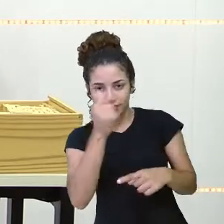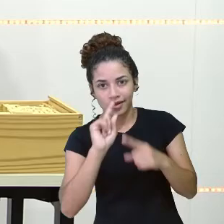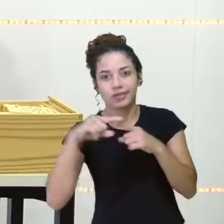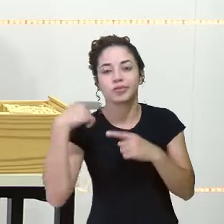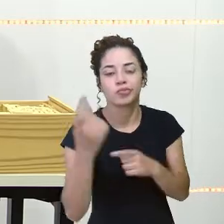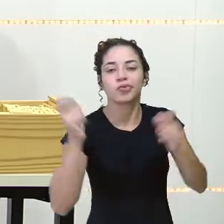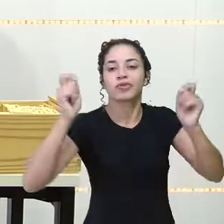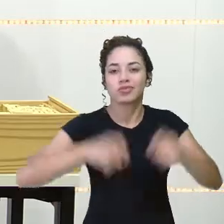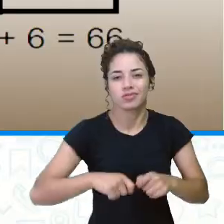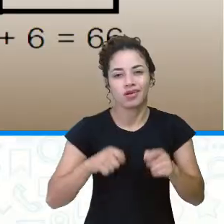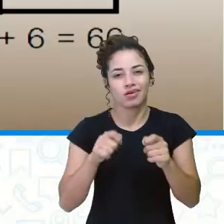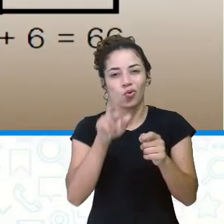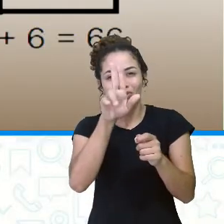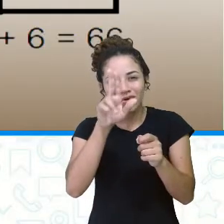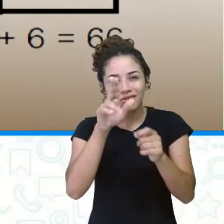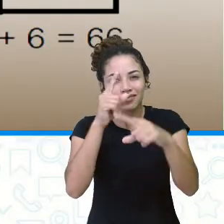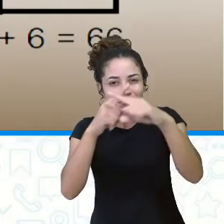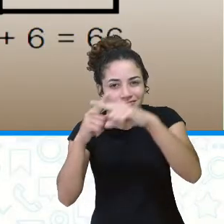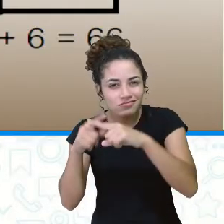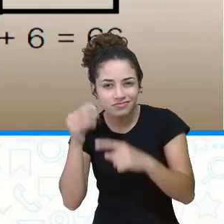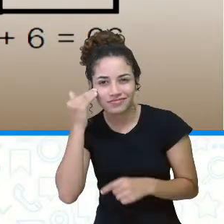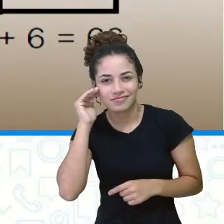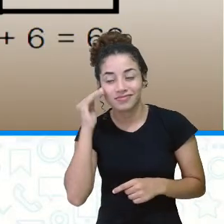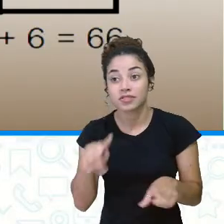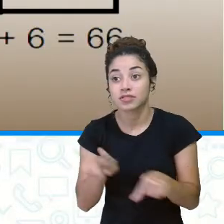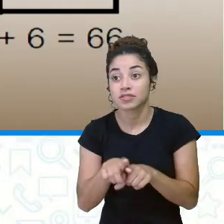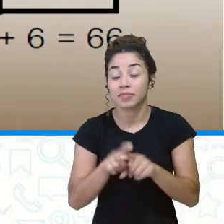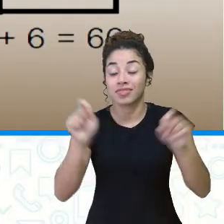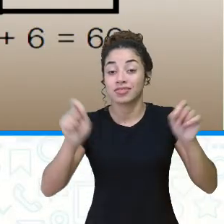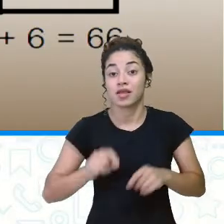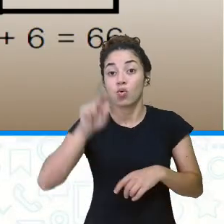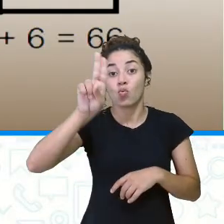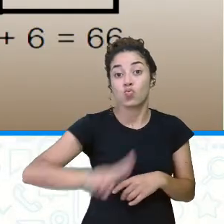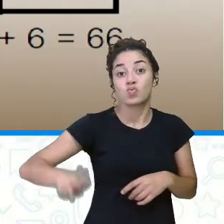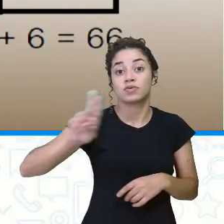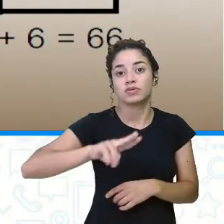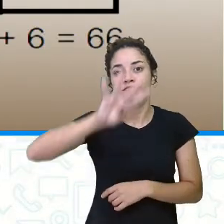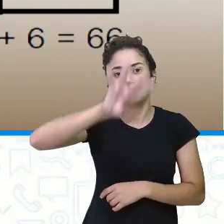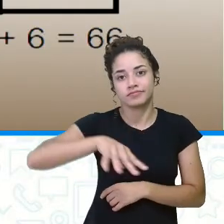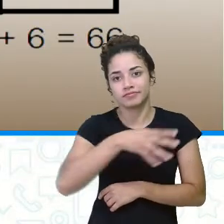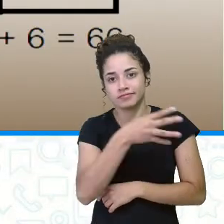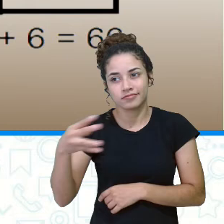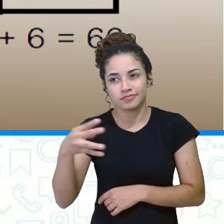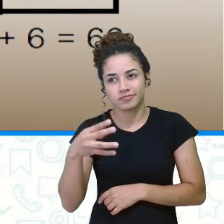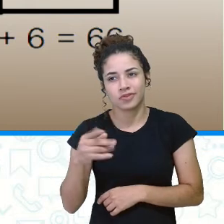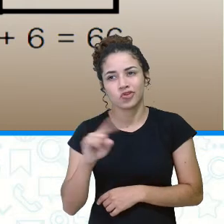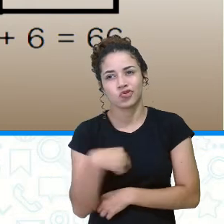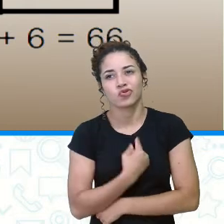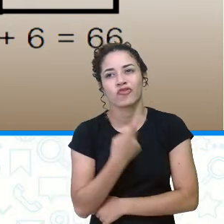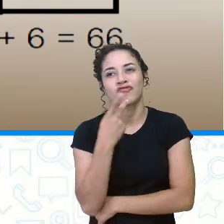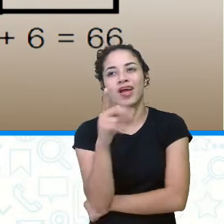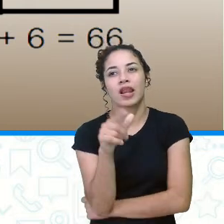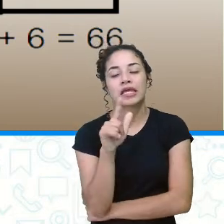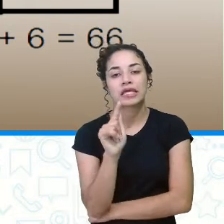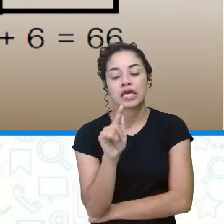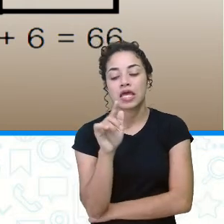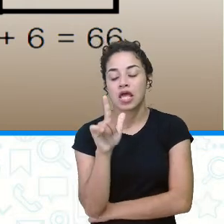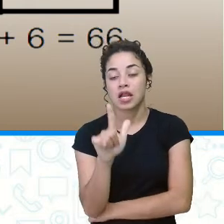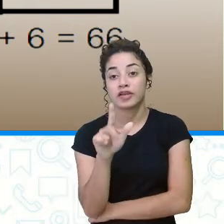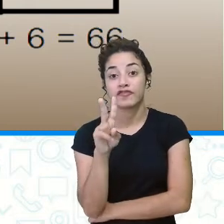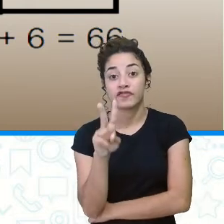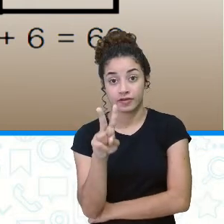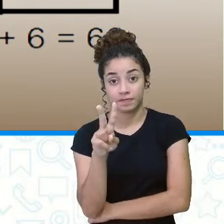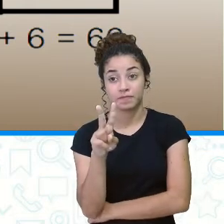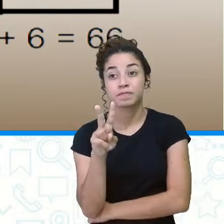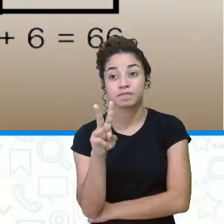outra forma que nós temos é usando o quadro valor de lugar, o que a gente chama de QVL, tá certo? Ali a gente vai